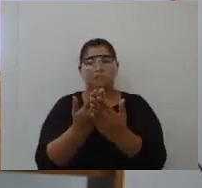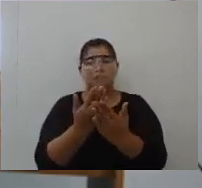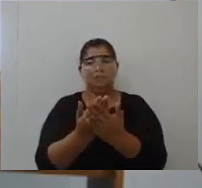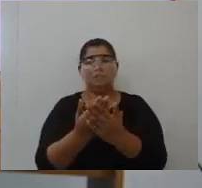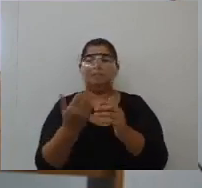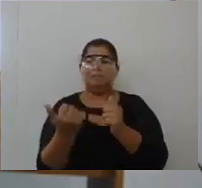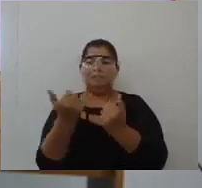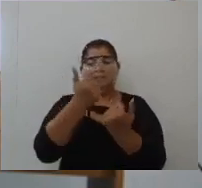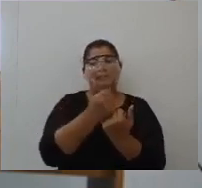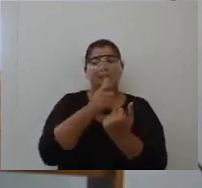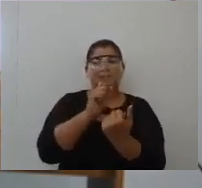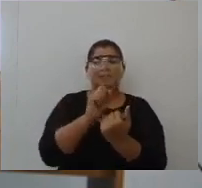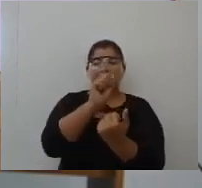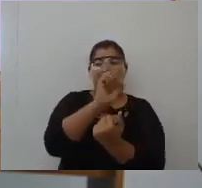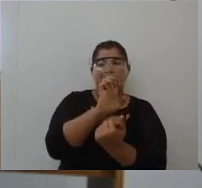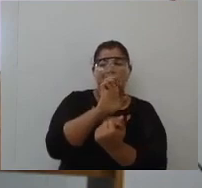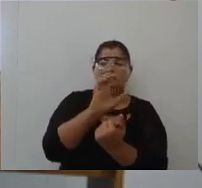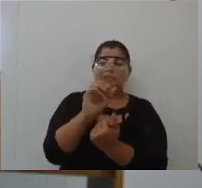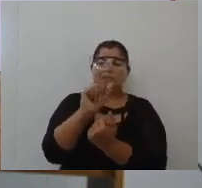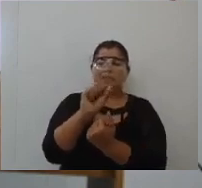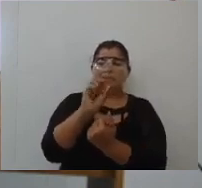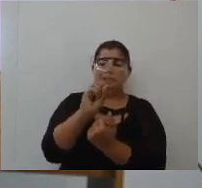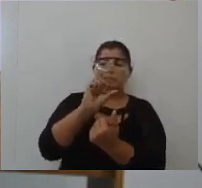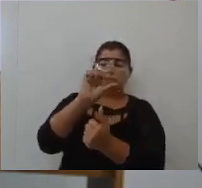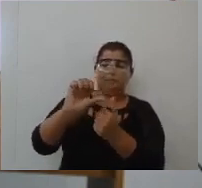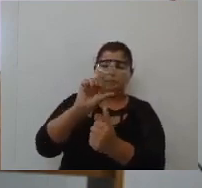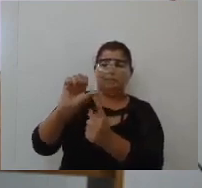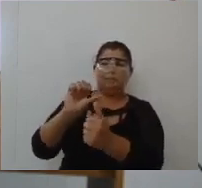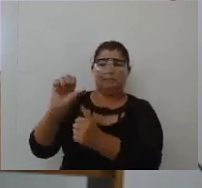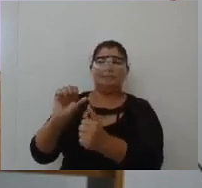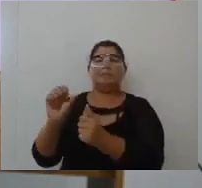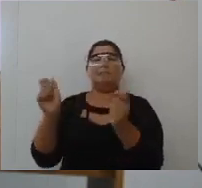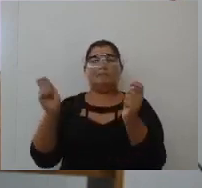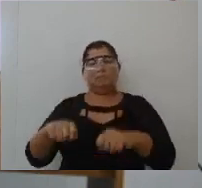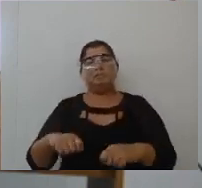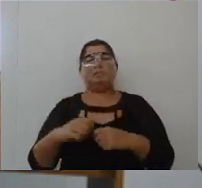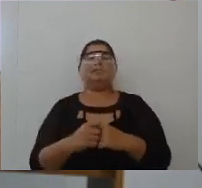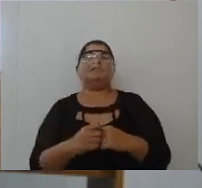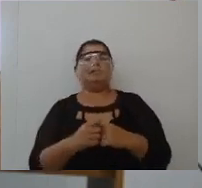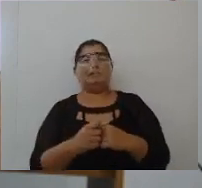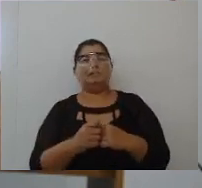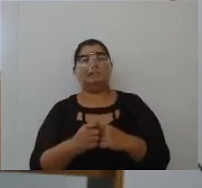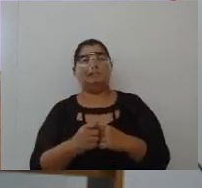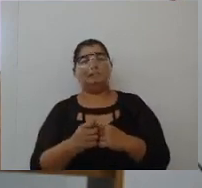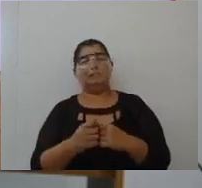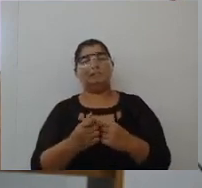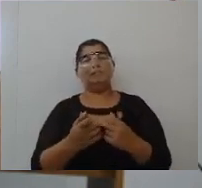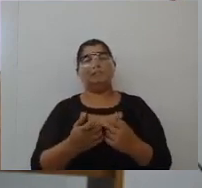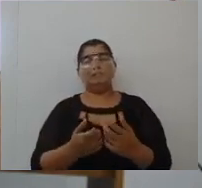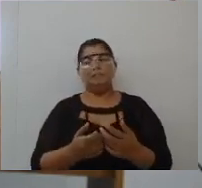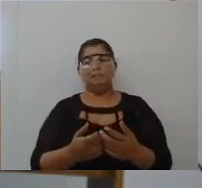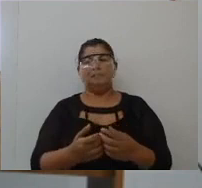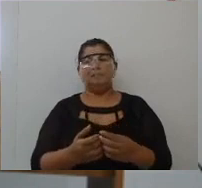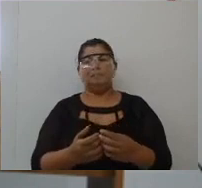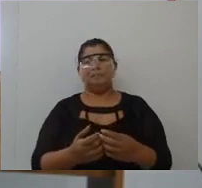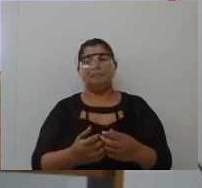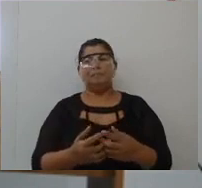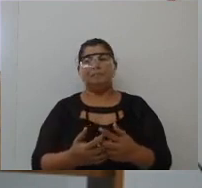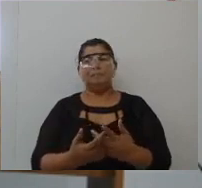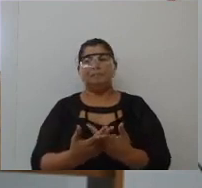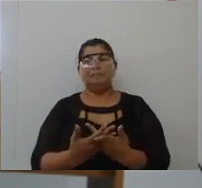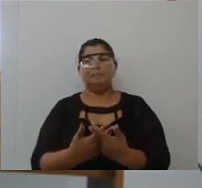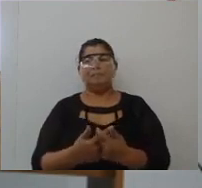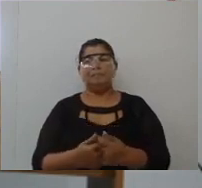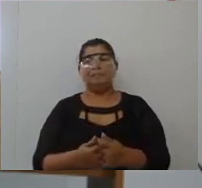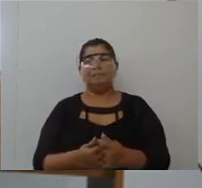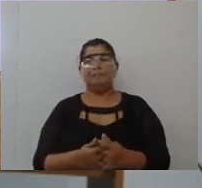substituição? Ou seja, sempre há uma relação de condição. Uma ação só vai acontecer se outra também acontecer. Tá